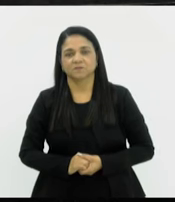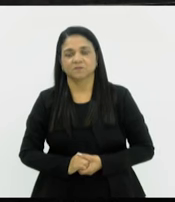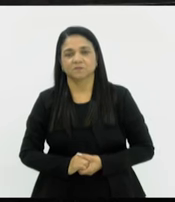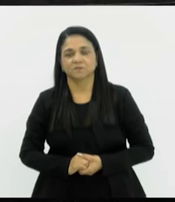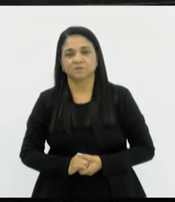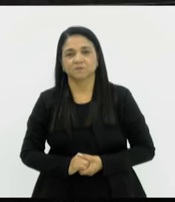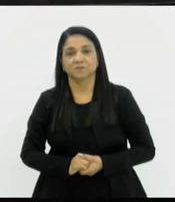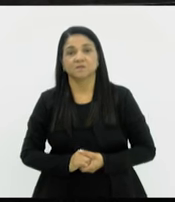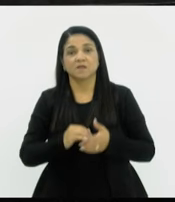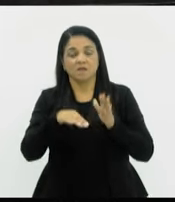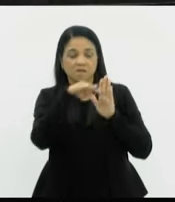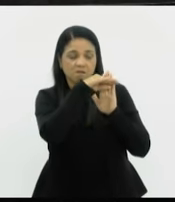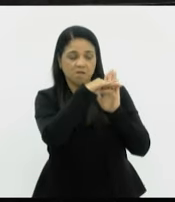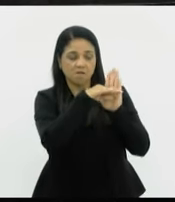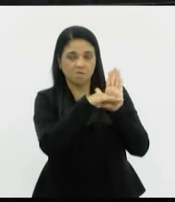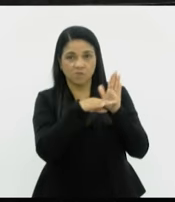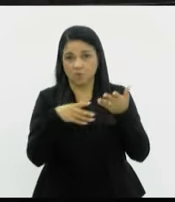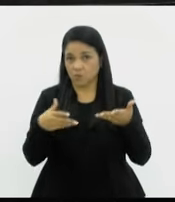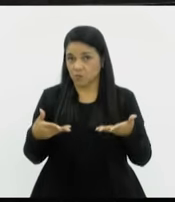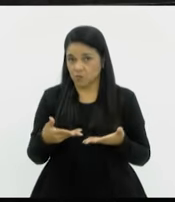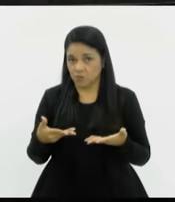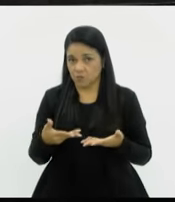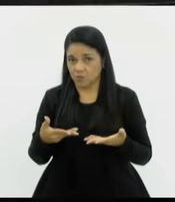A pauta de hoje, senhor presidente,